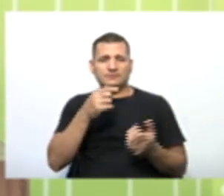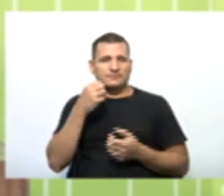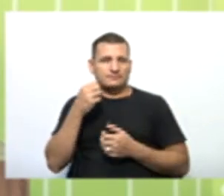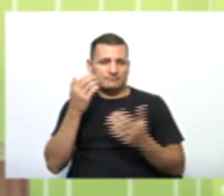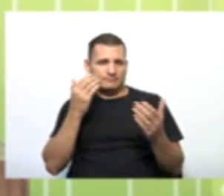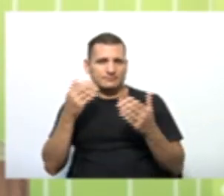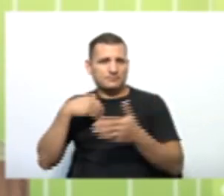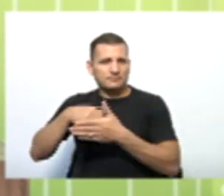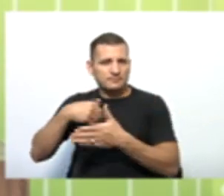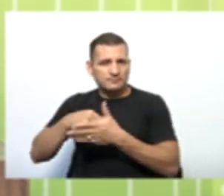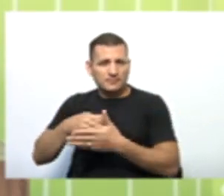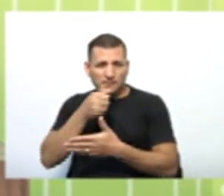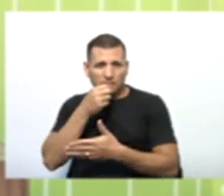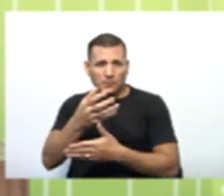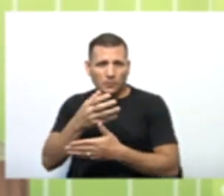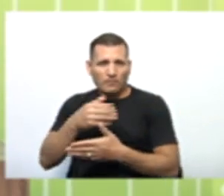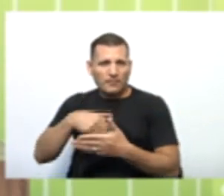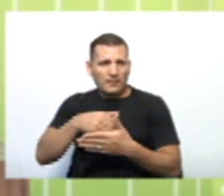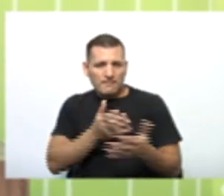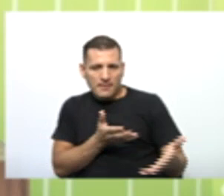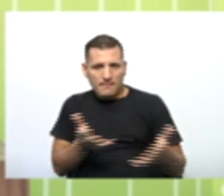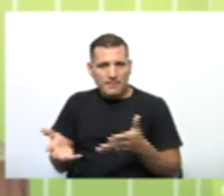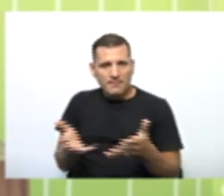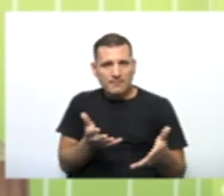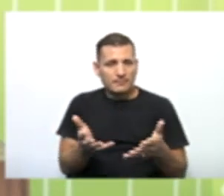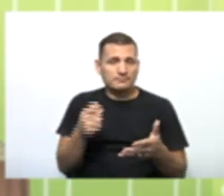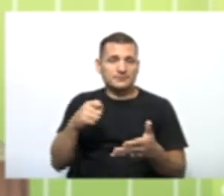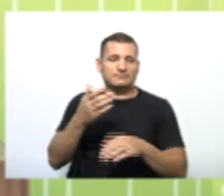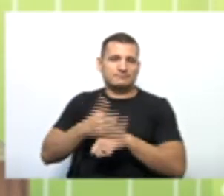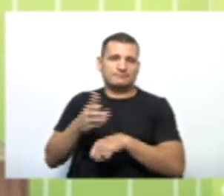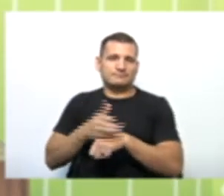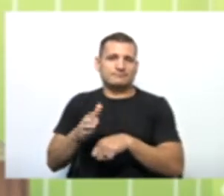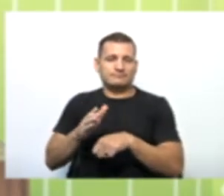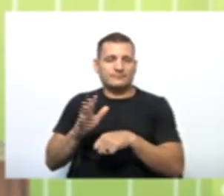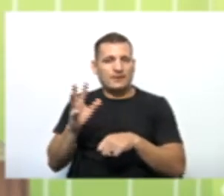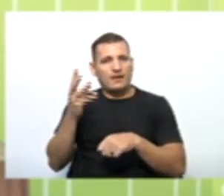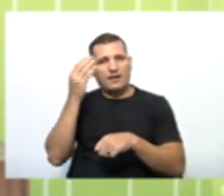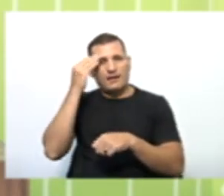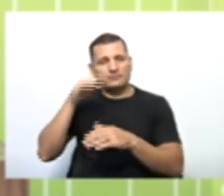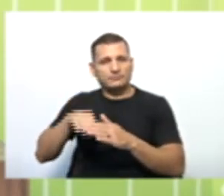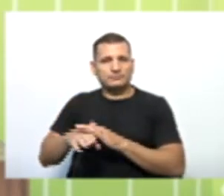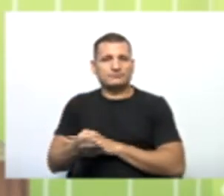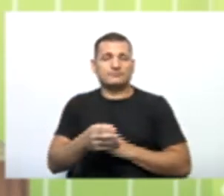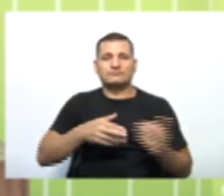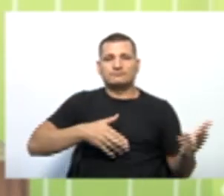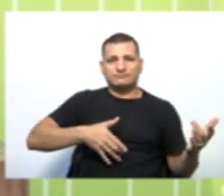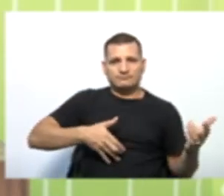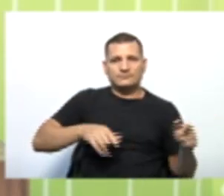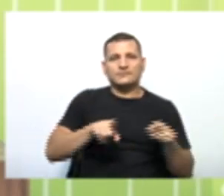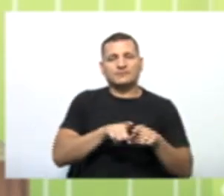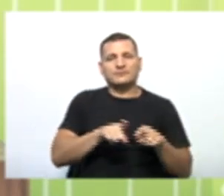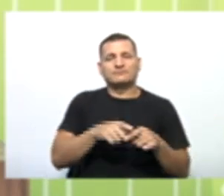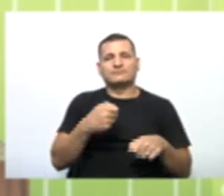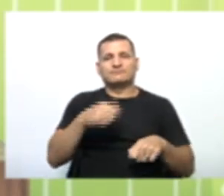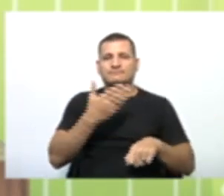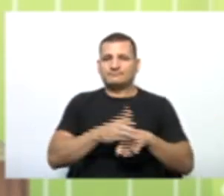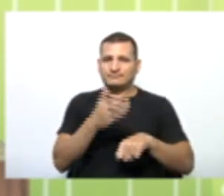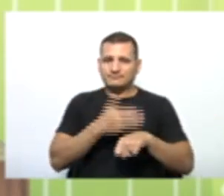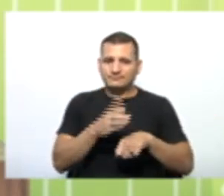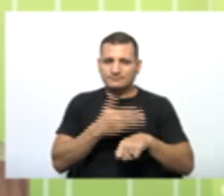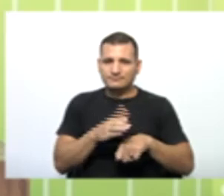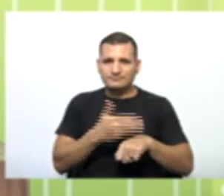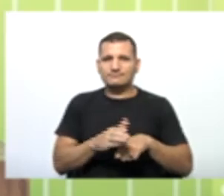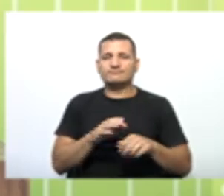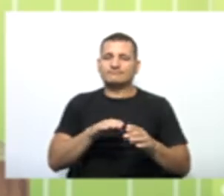futebol, você tem que praticar e criar o hábito de jogar futebol. Para ser um bom tocador de violão, você tem que praticar e criar